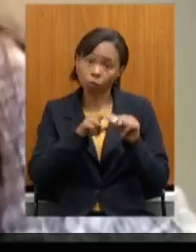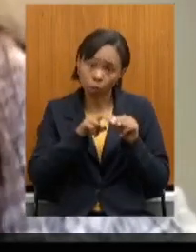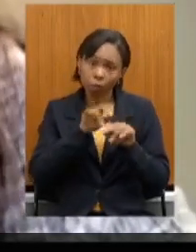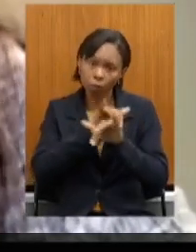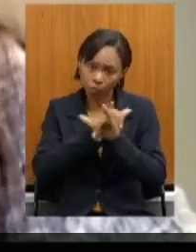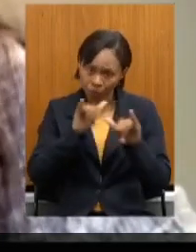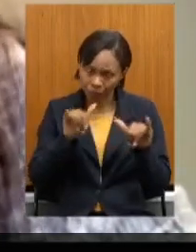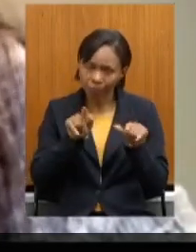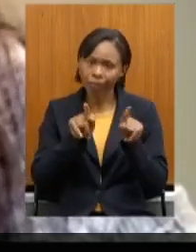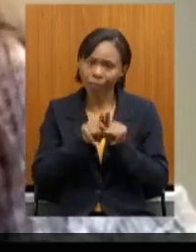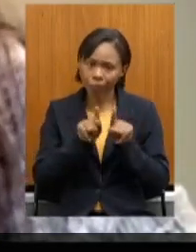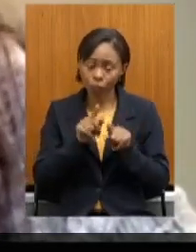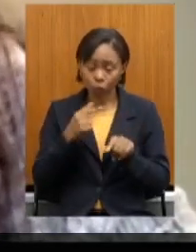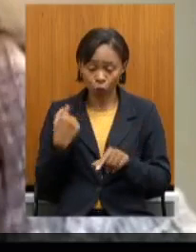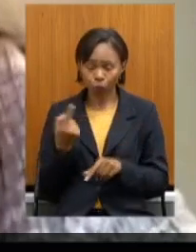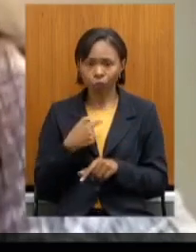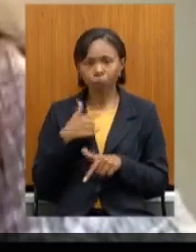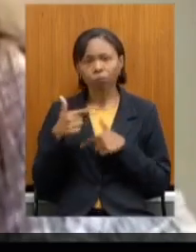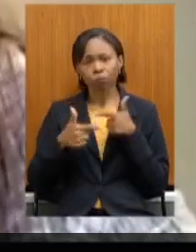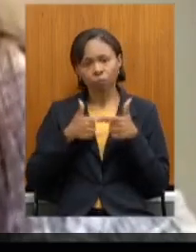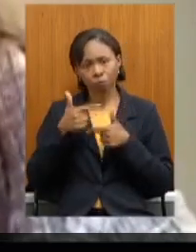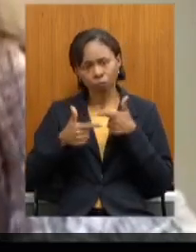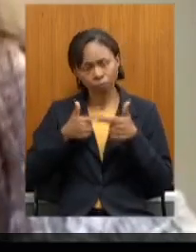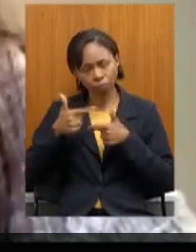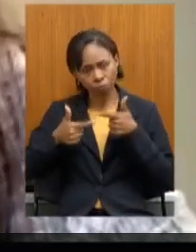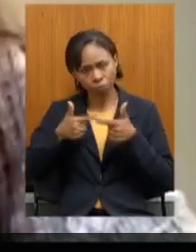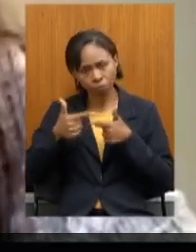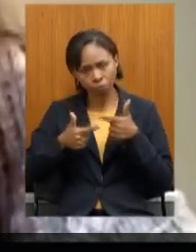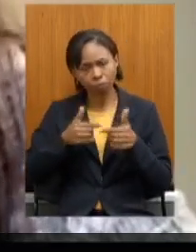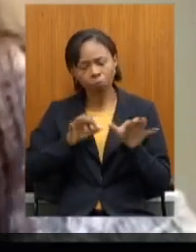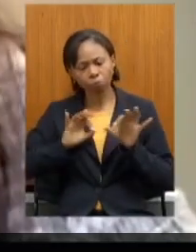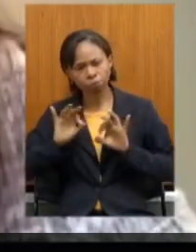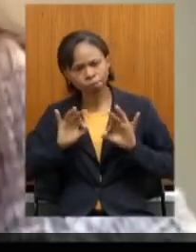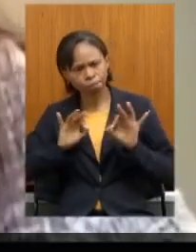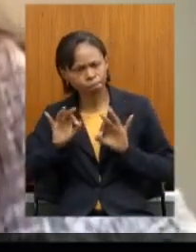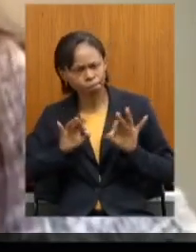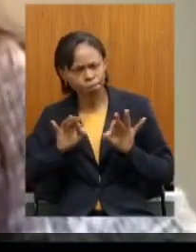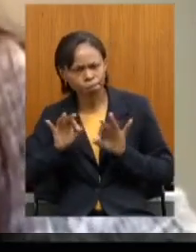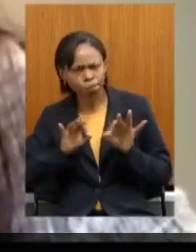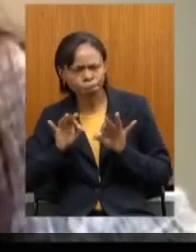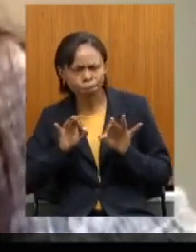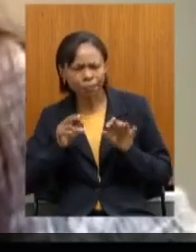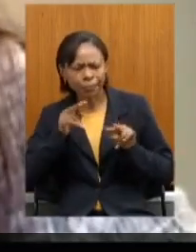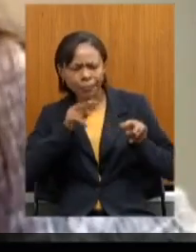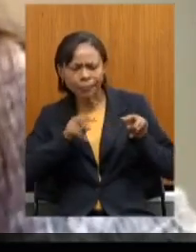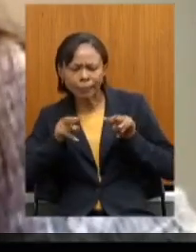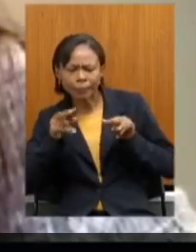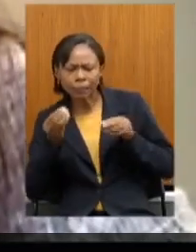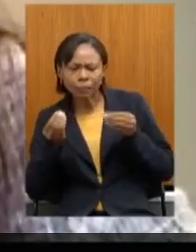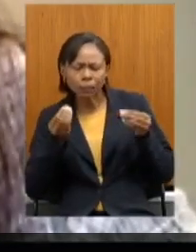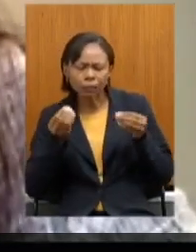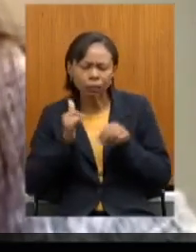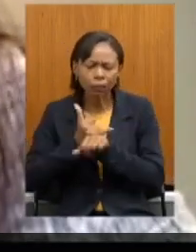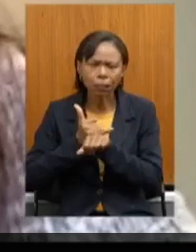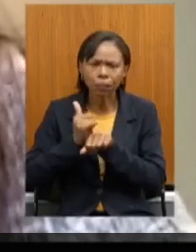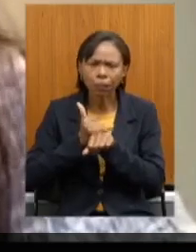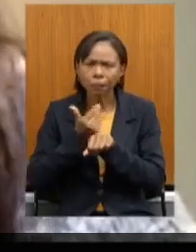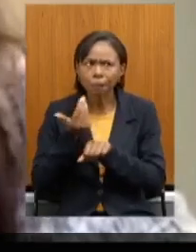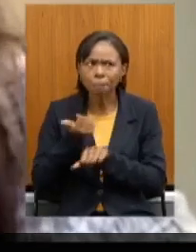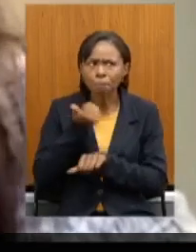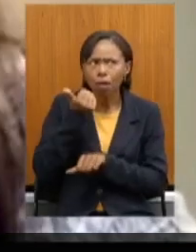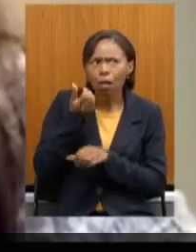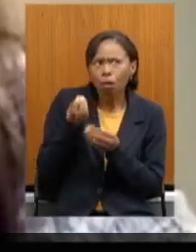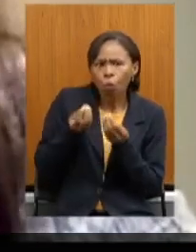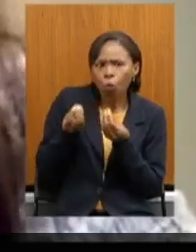já estamos com esse trabalho, a emenda já está sendo elaborada, nós estamos consultando a melhor forma de fazer isso. Lembrando que nós